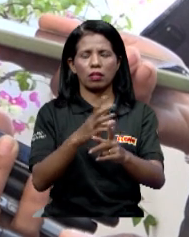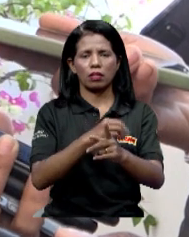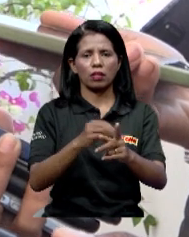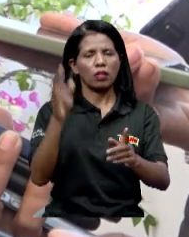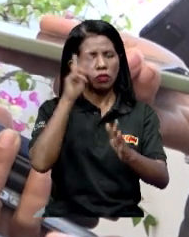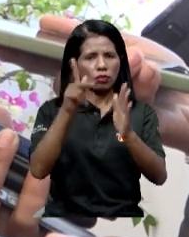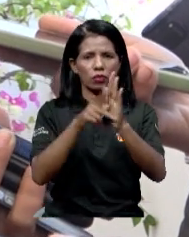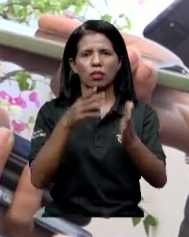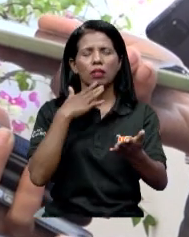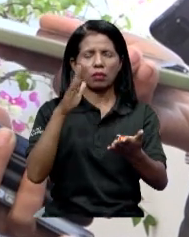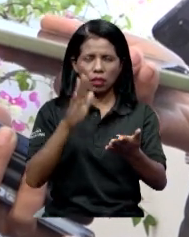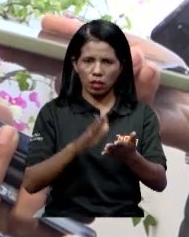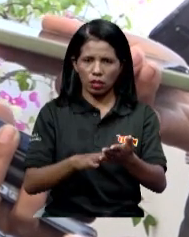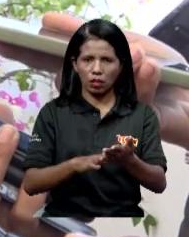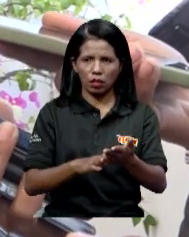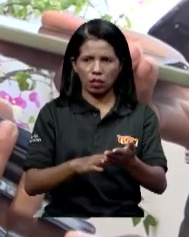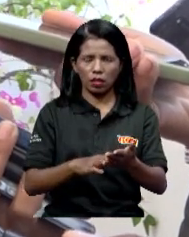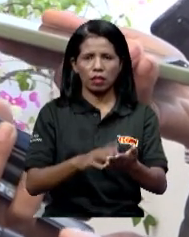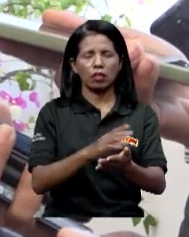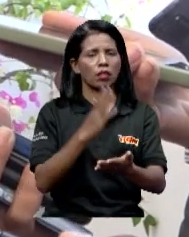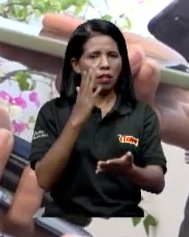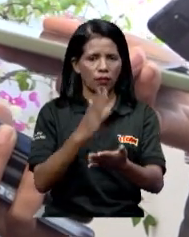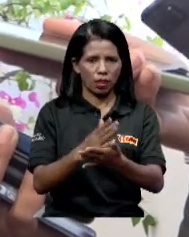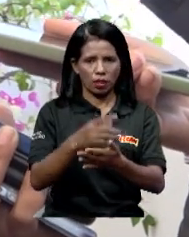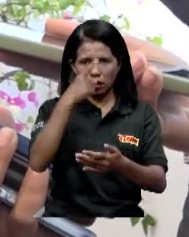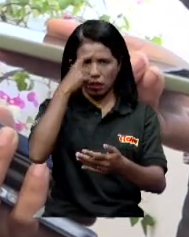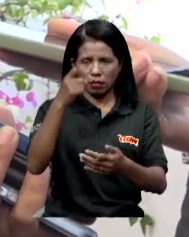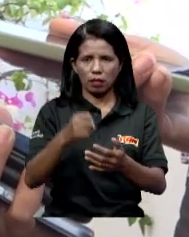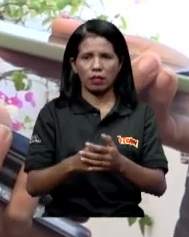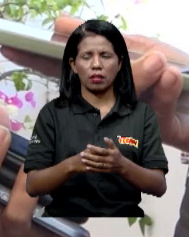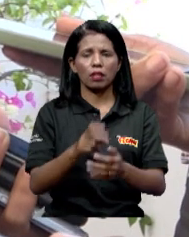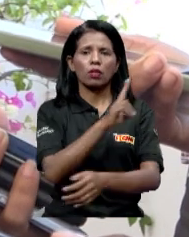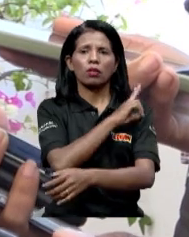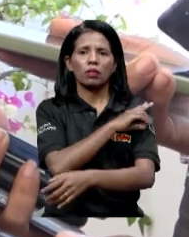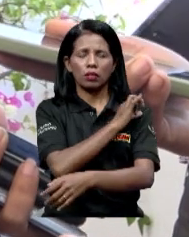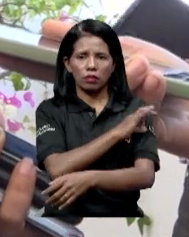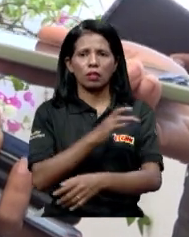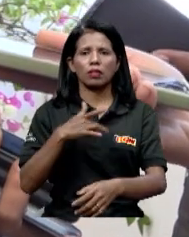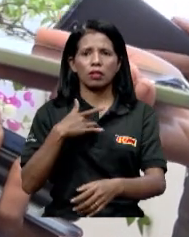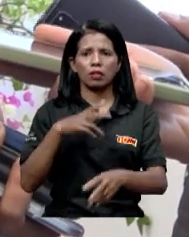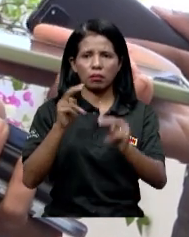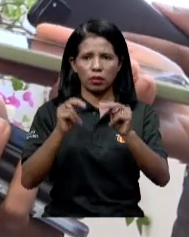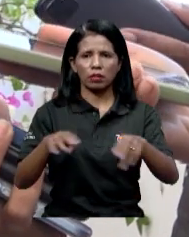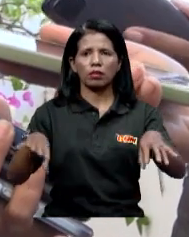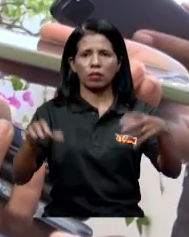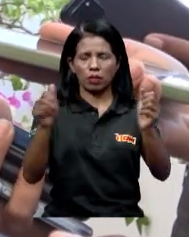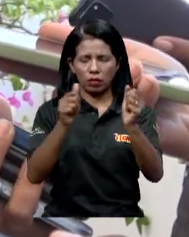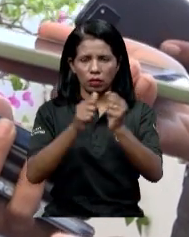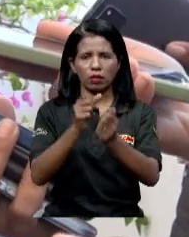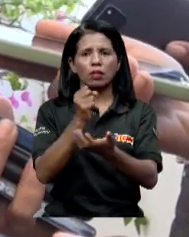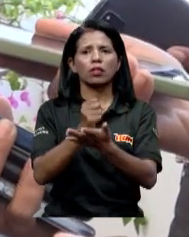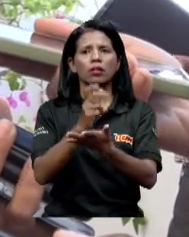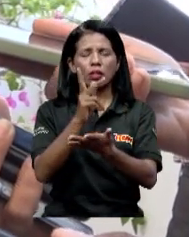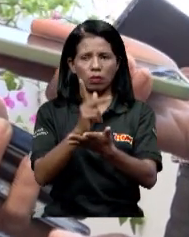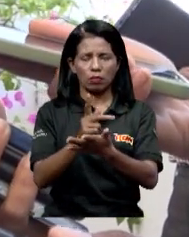pornografia e alaran tanto de nem acá precisa evitar também nem acá UNICEF sente que até precisa serviço muito com a SECOMS a